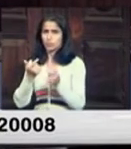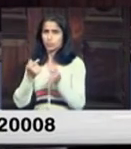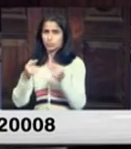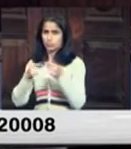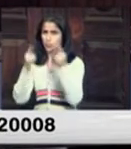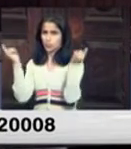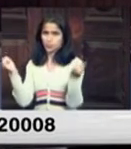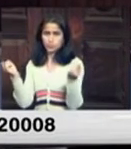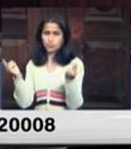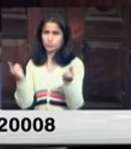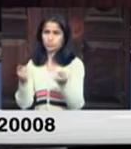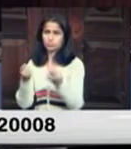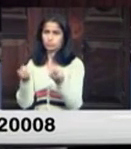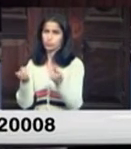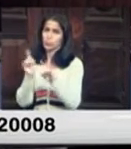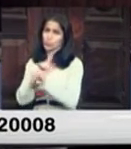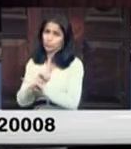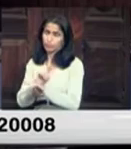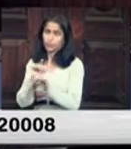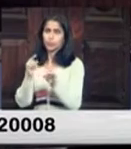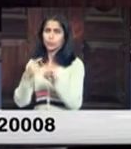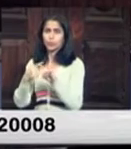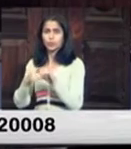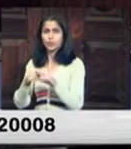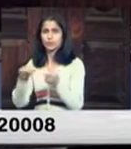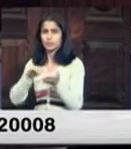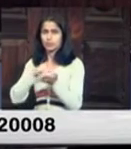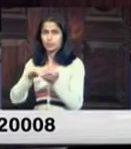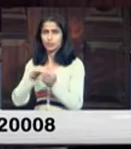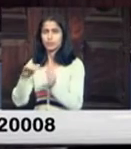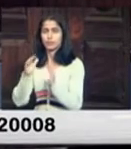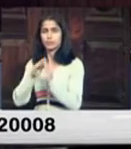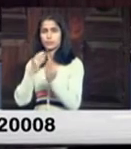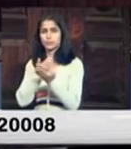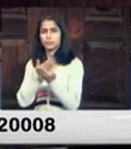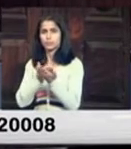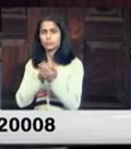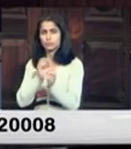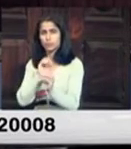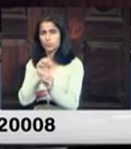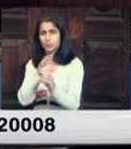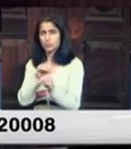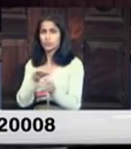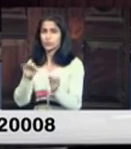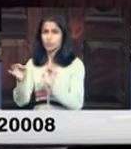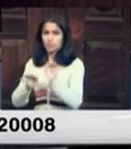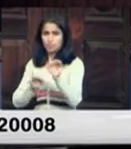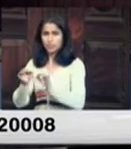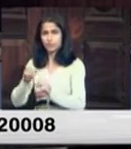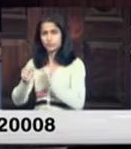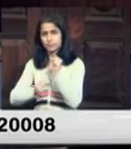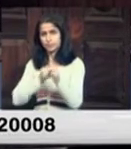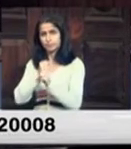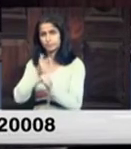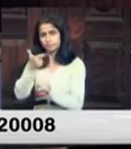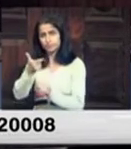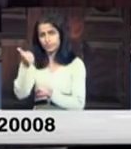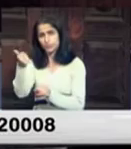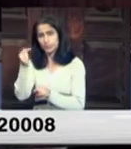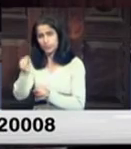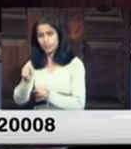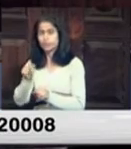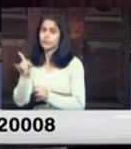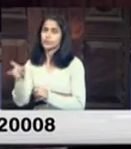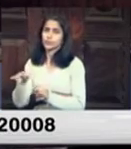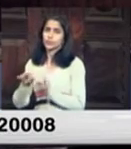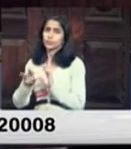a Secretaria de Educação vem planejando o ano letivo de 2017. Discordo por várias razões. E,